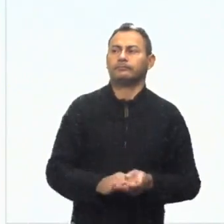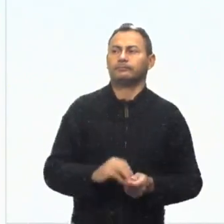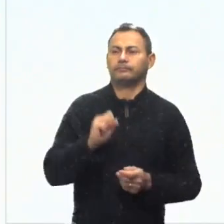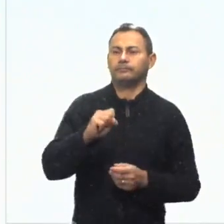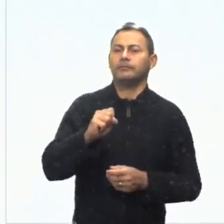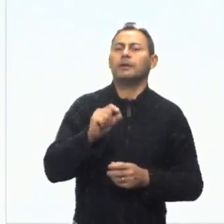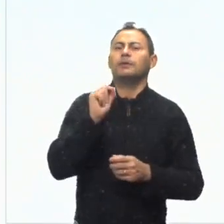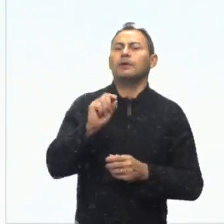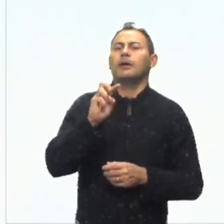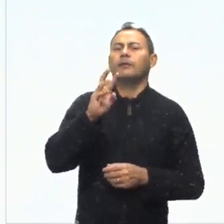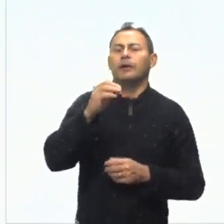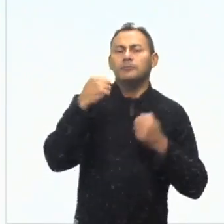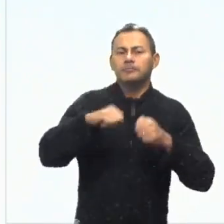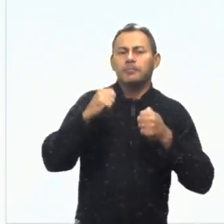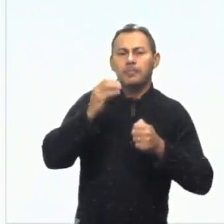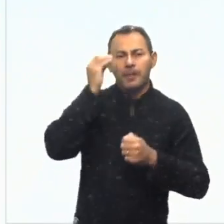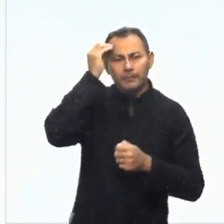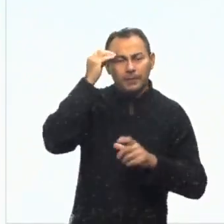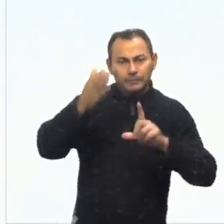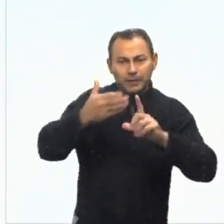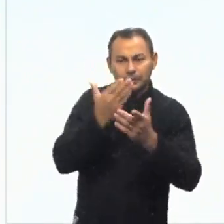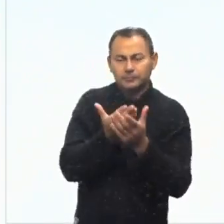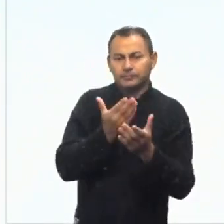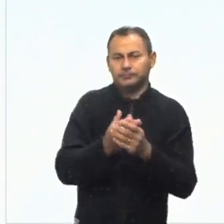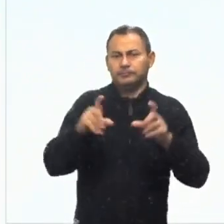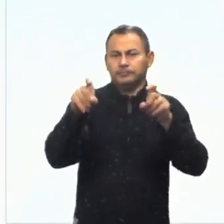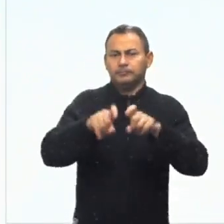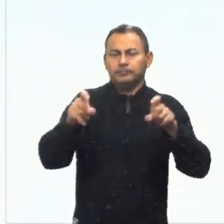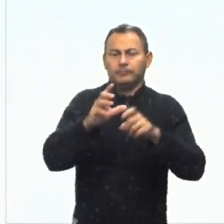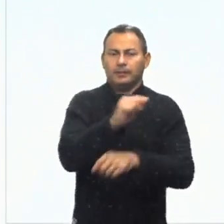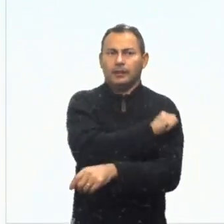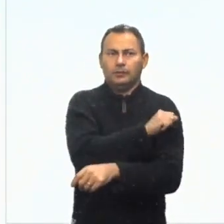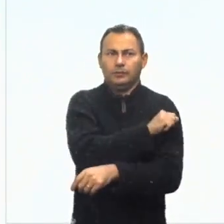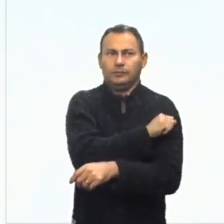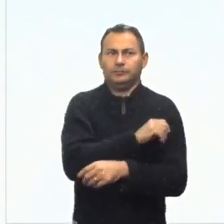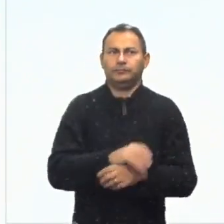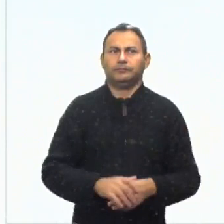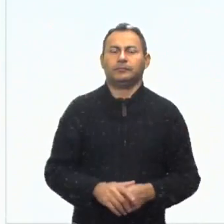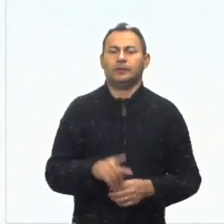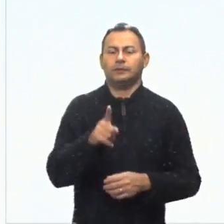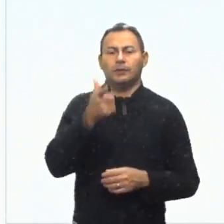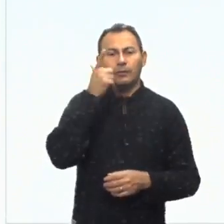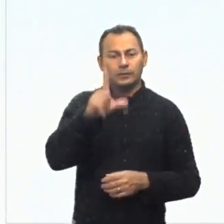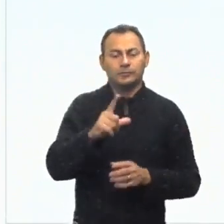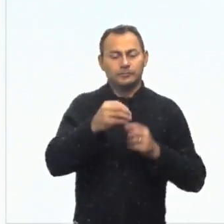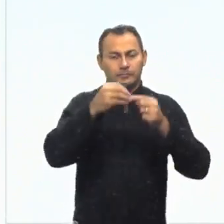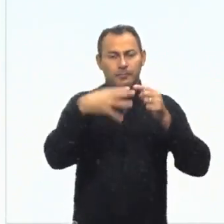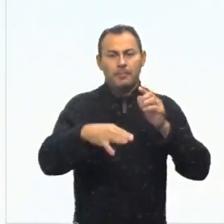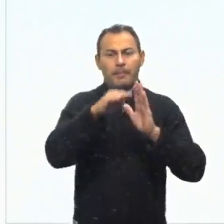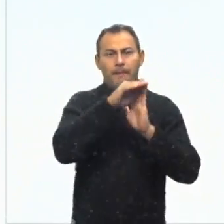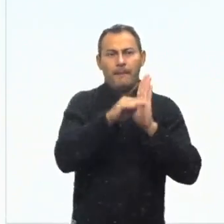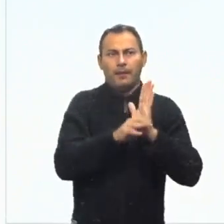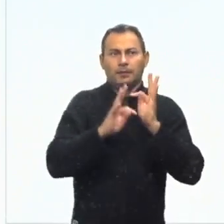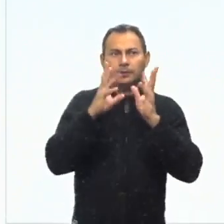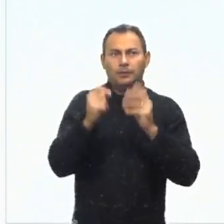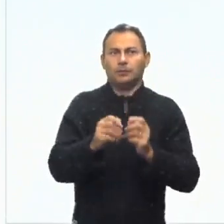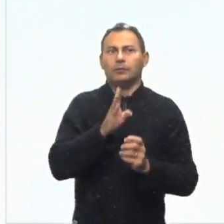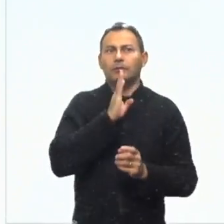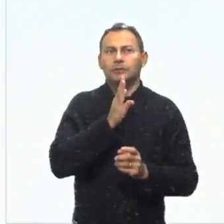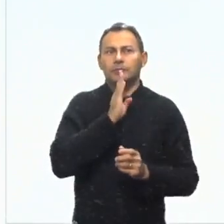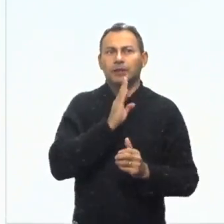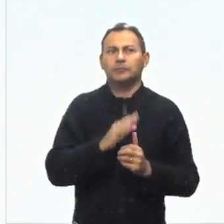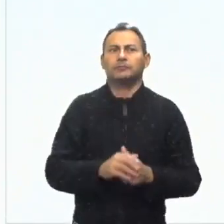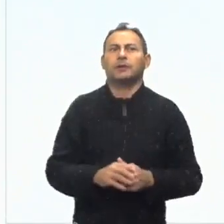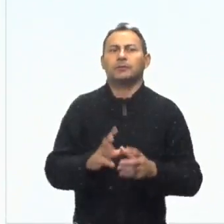assim. E o que você vai precisar para essa aula? Um computador por aluno, para você conseguir programar com todo o seu